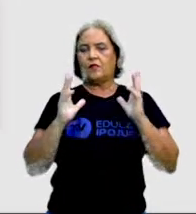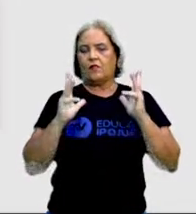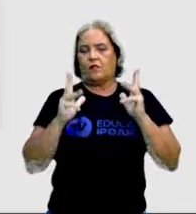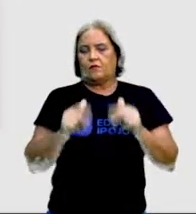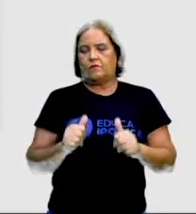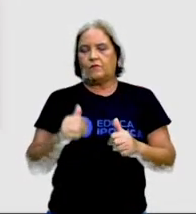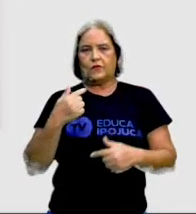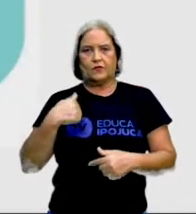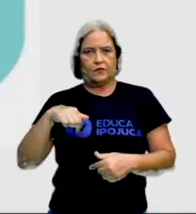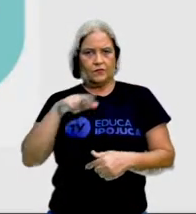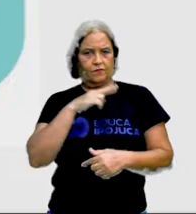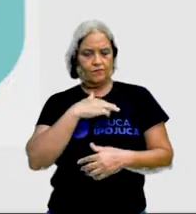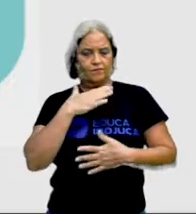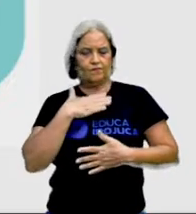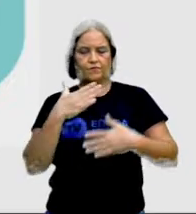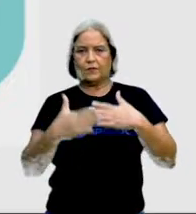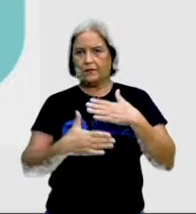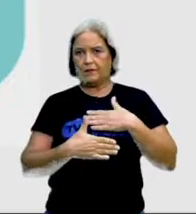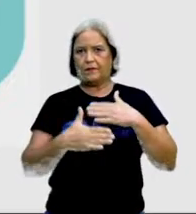higiene.